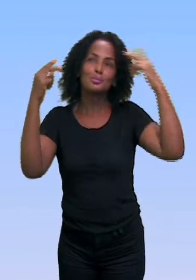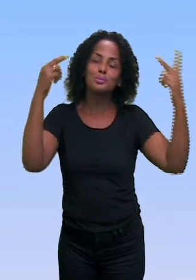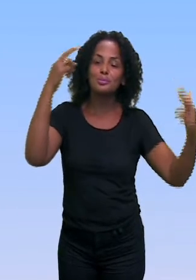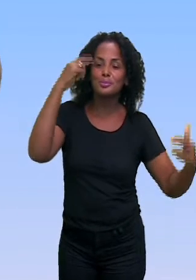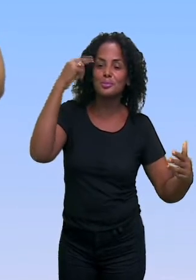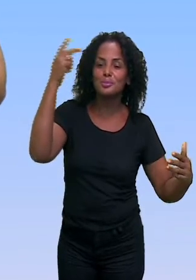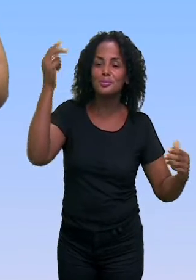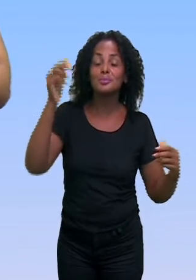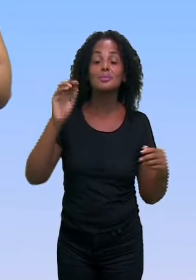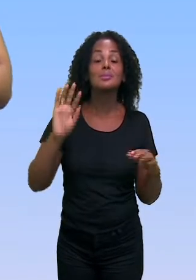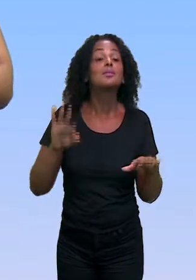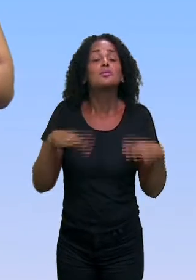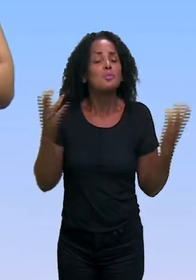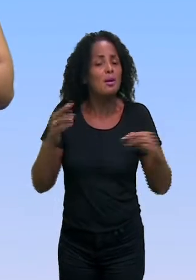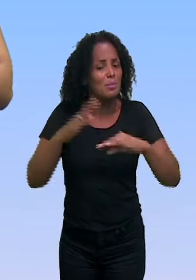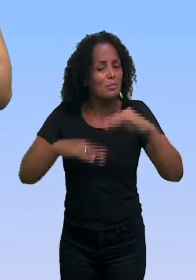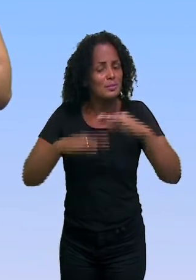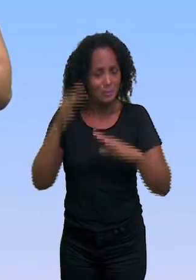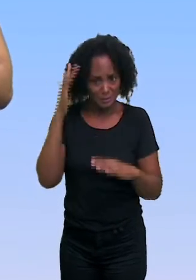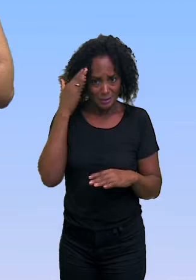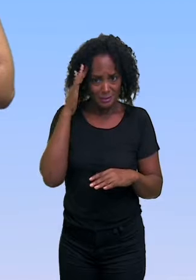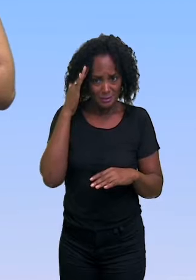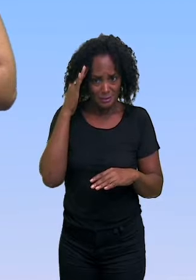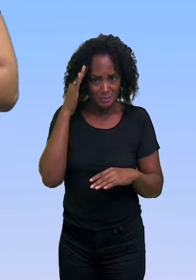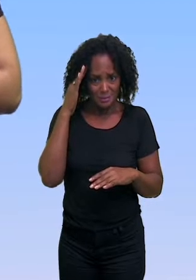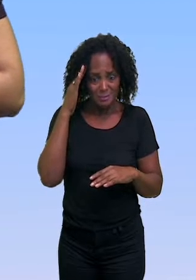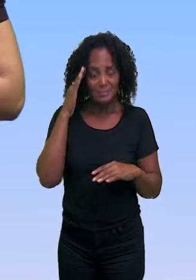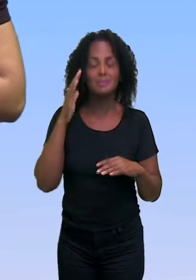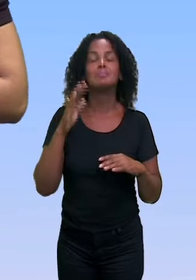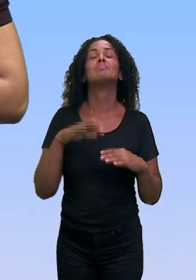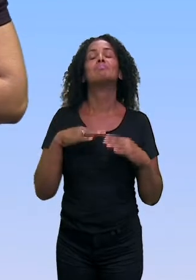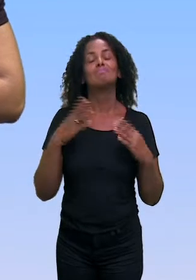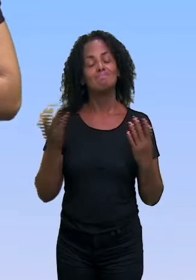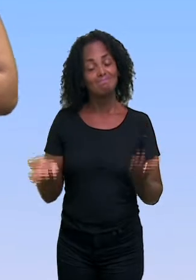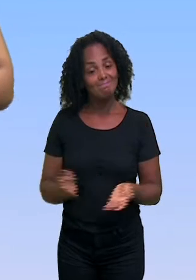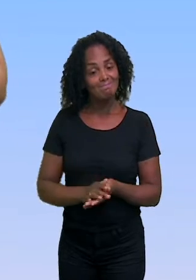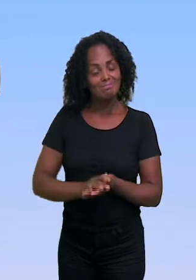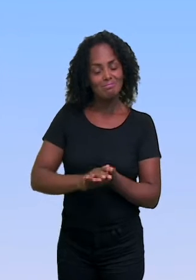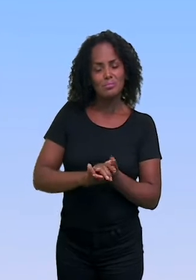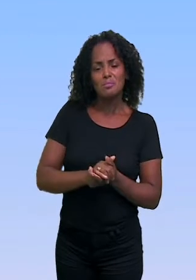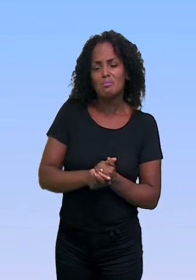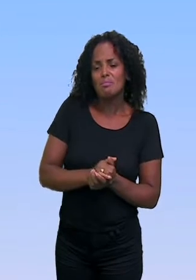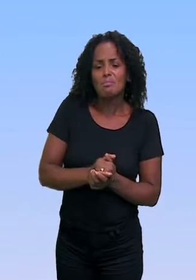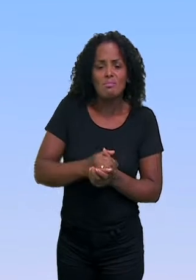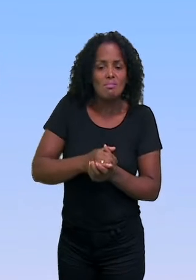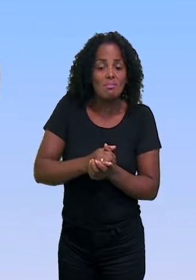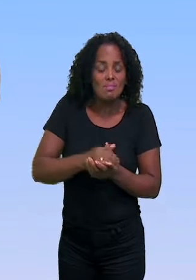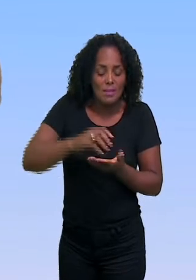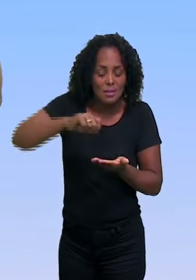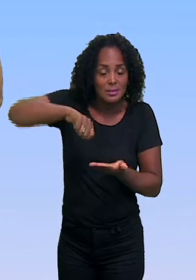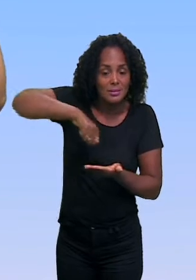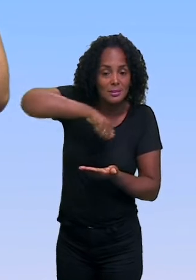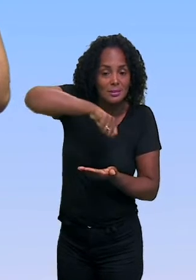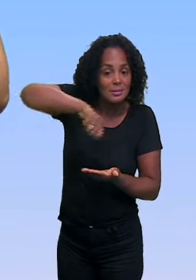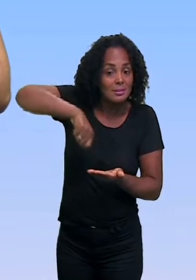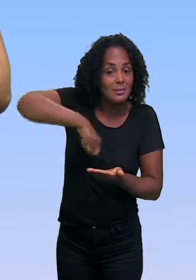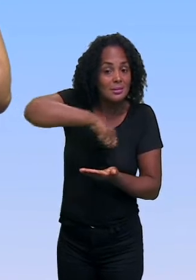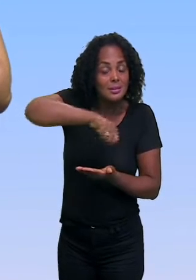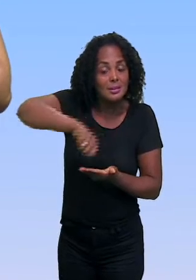e Que profissão é essa e a cozinheiro ou cozinheira